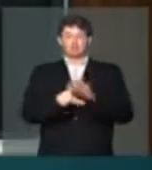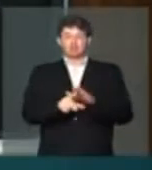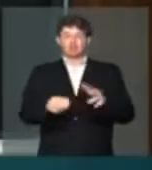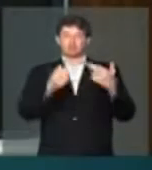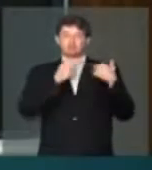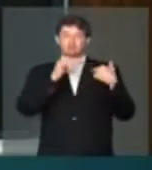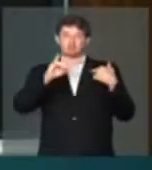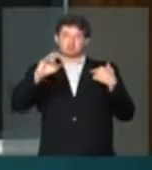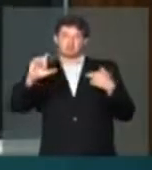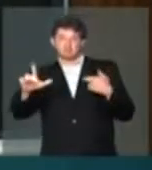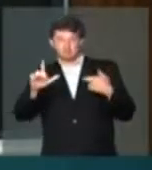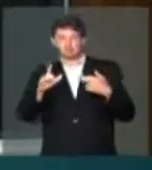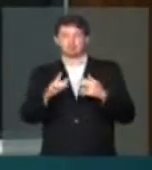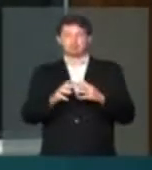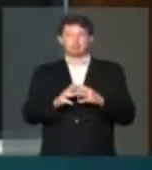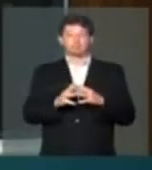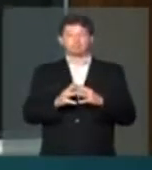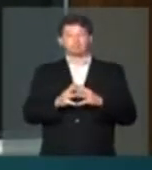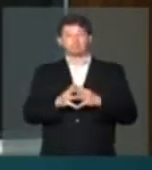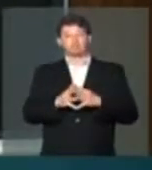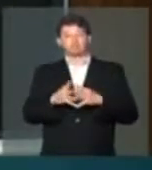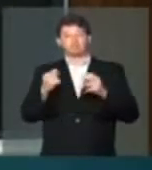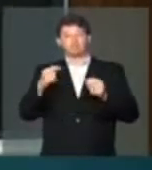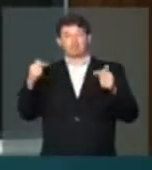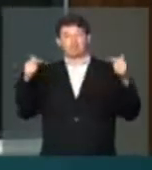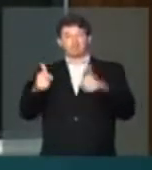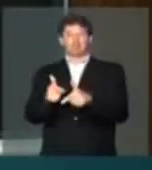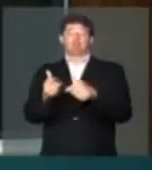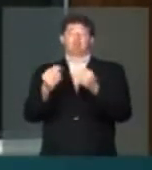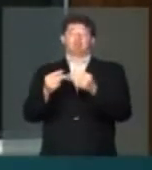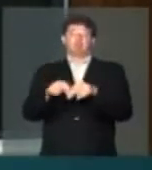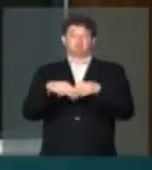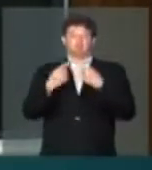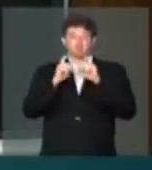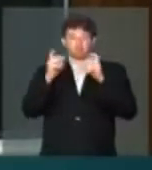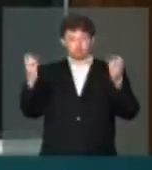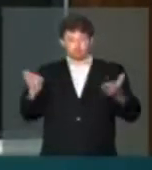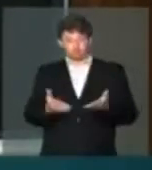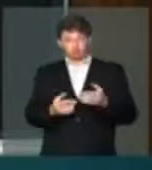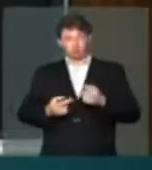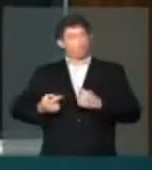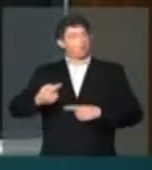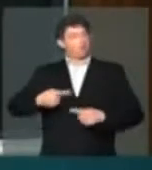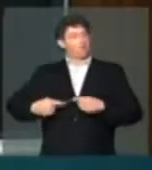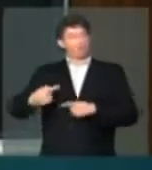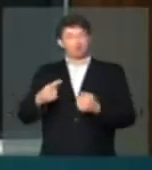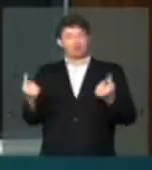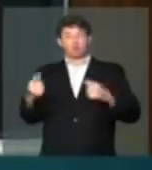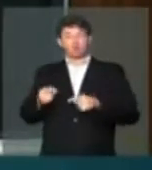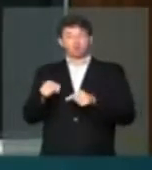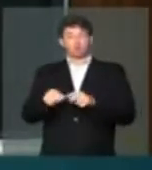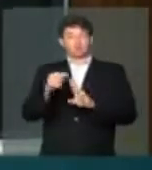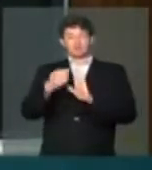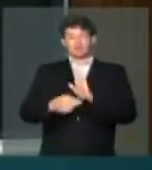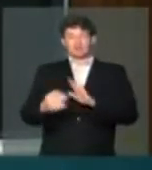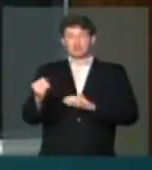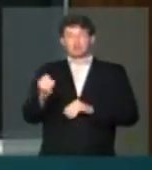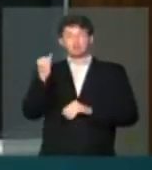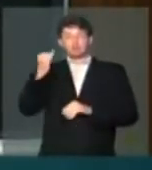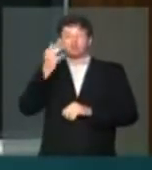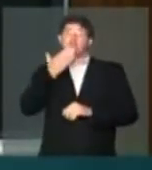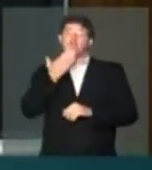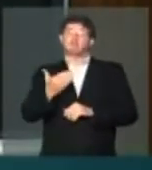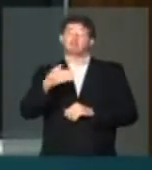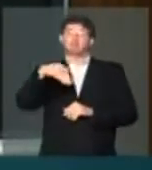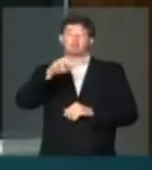de Responsabilidade Fiscal esteja sendo tão atacada pela atual gestão com manobras contra esse instrumento moralizador.